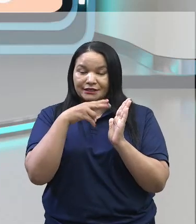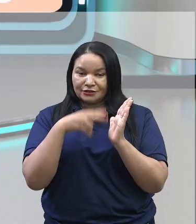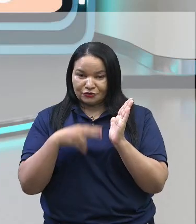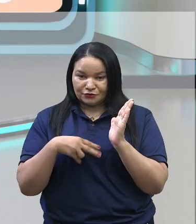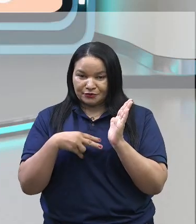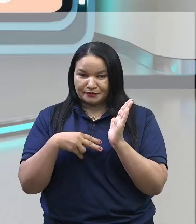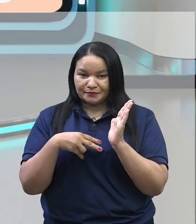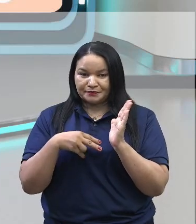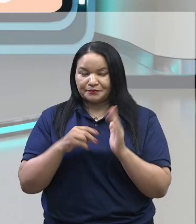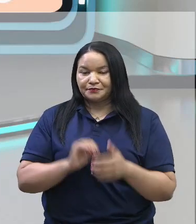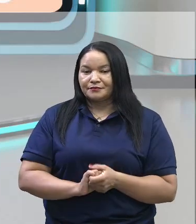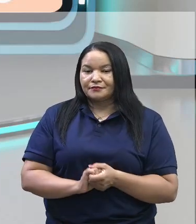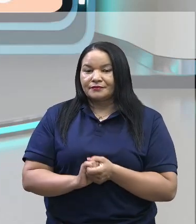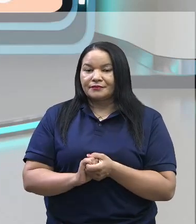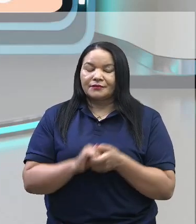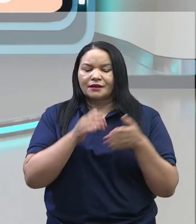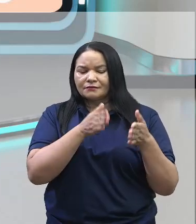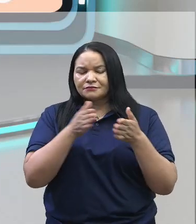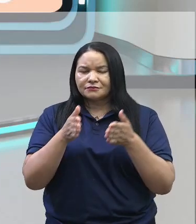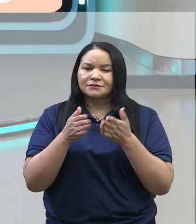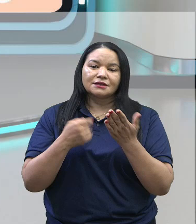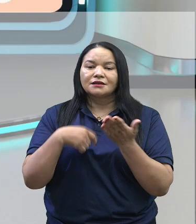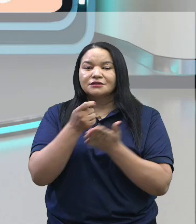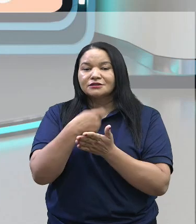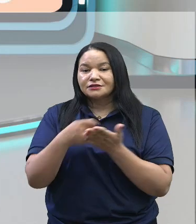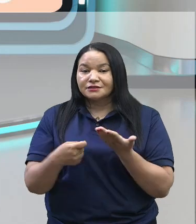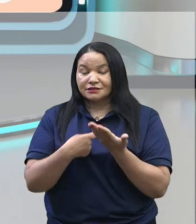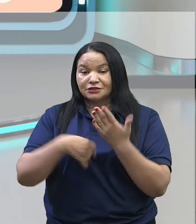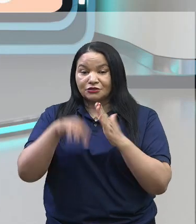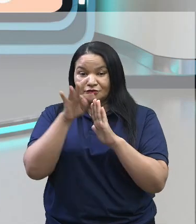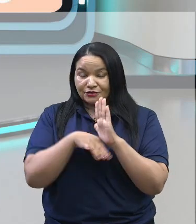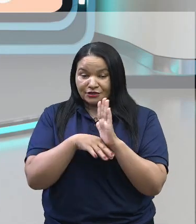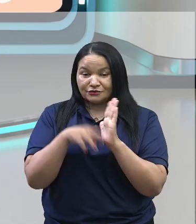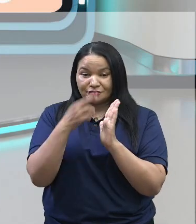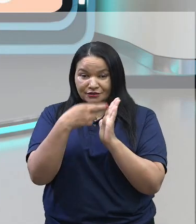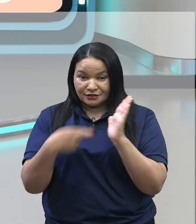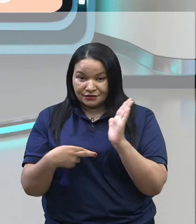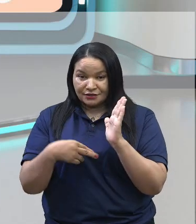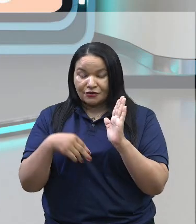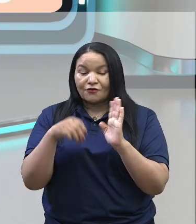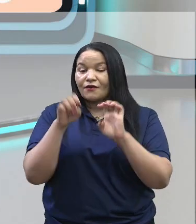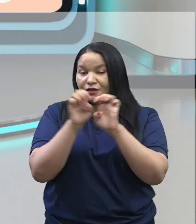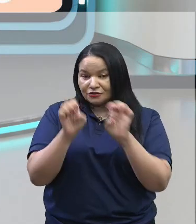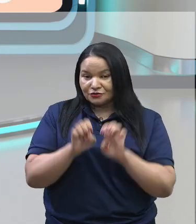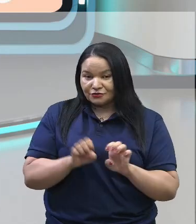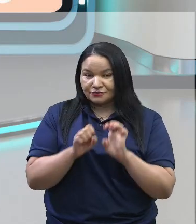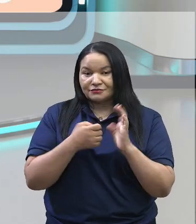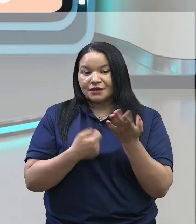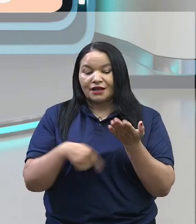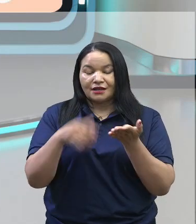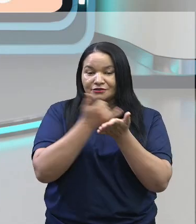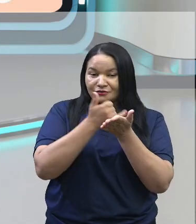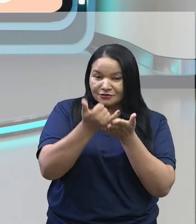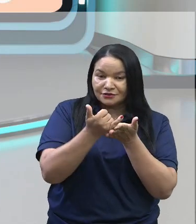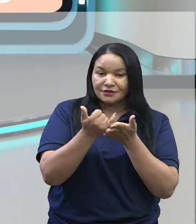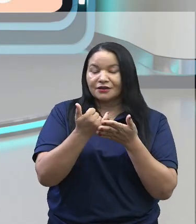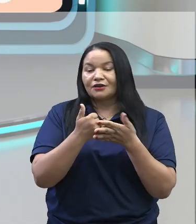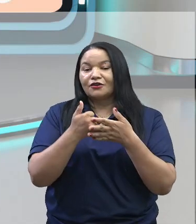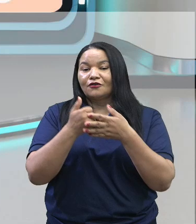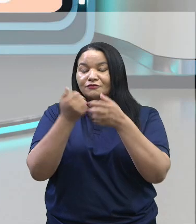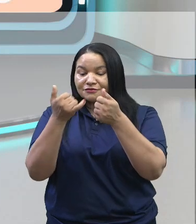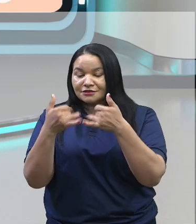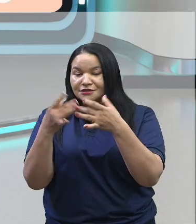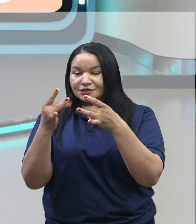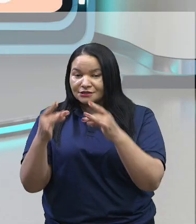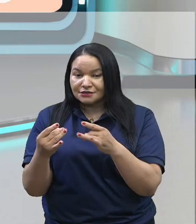A escrita do texto de redação tem aquela estrutura. introdução,